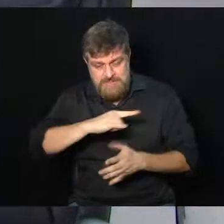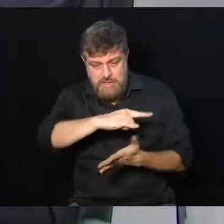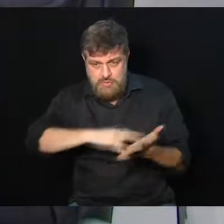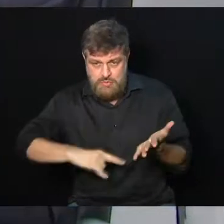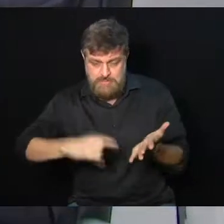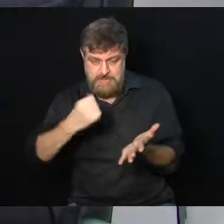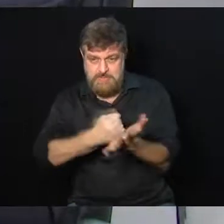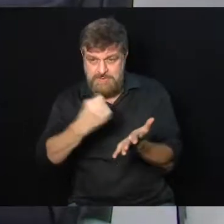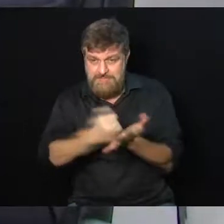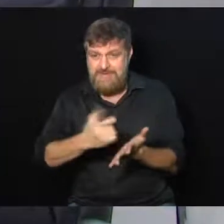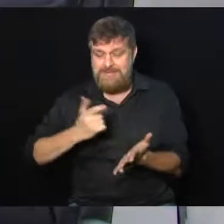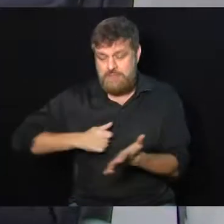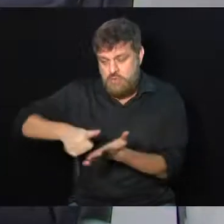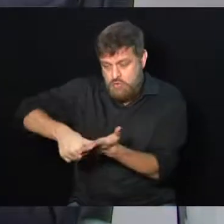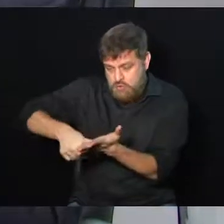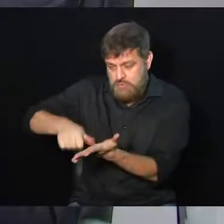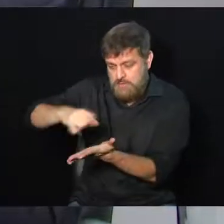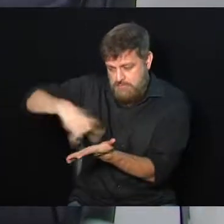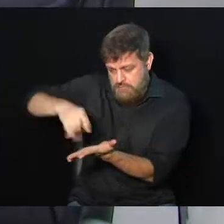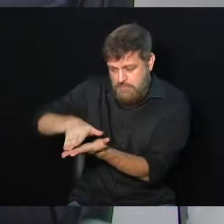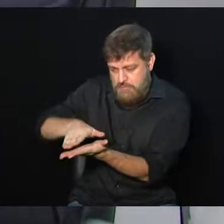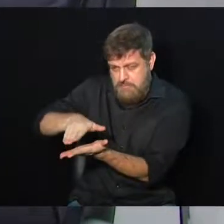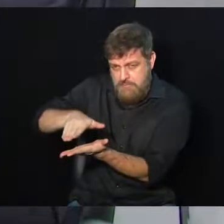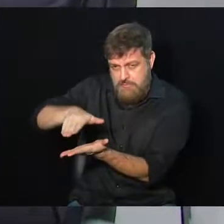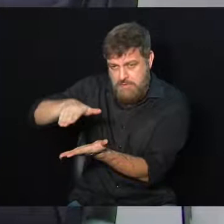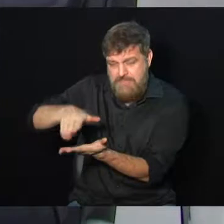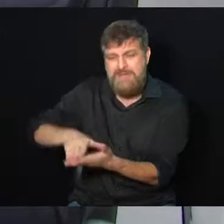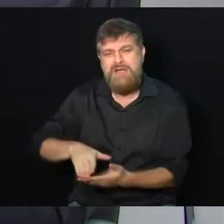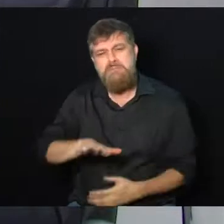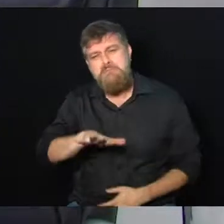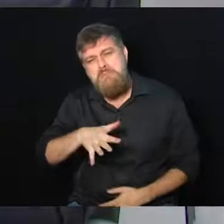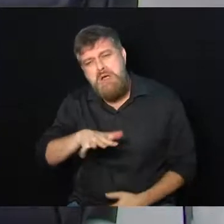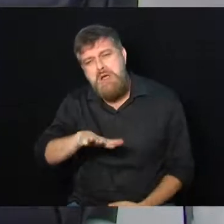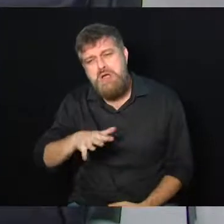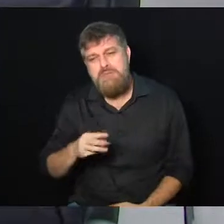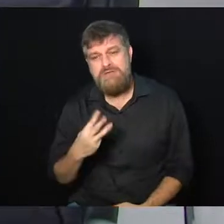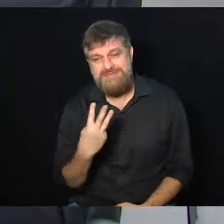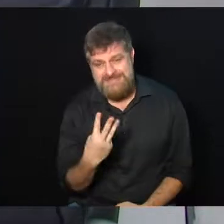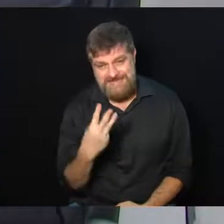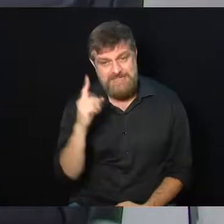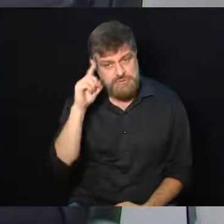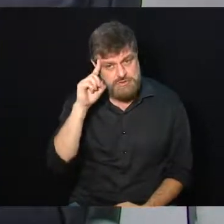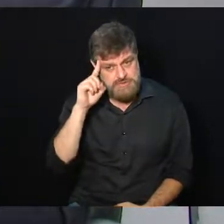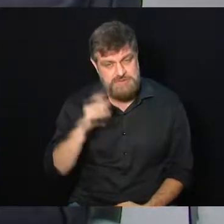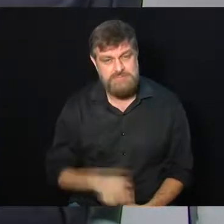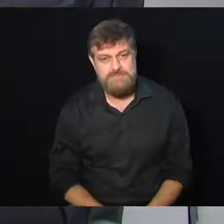escritura, estando com a documentação em ordem, é de aproximadamente 3 dias.